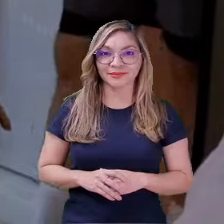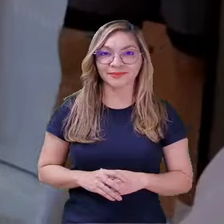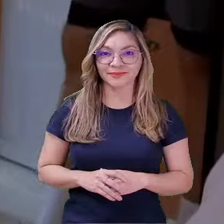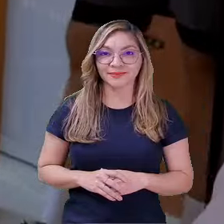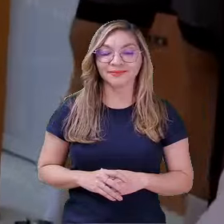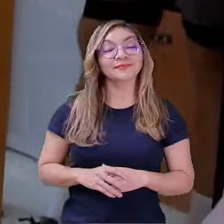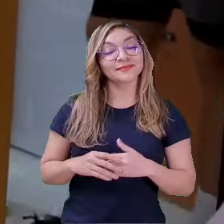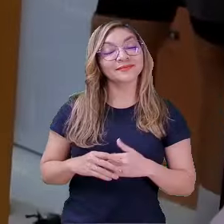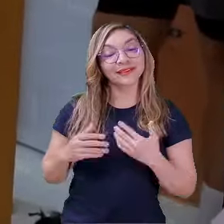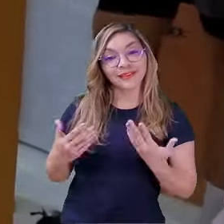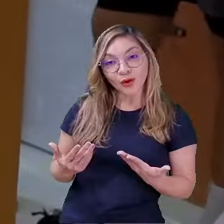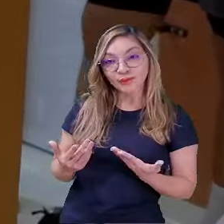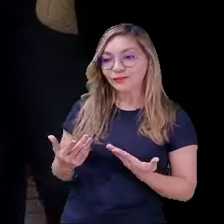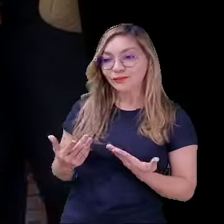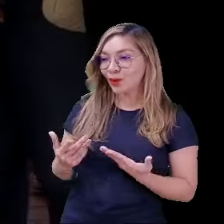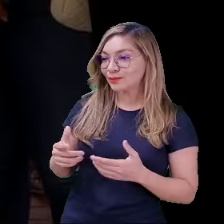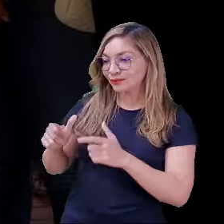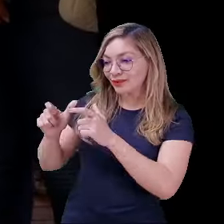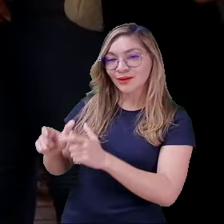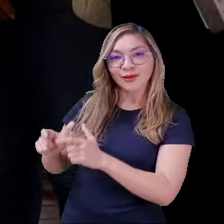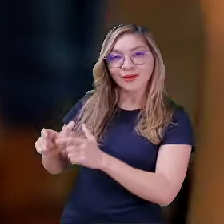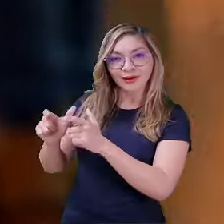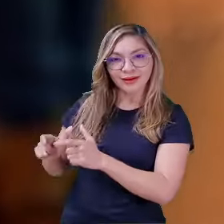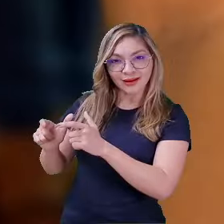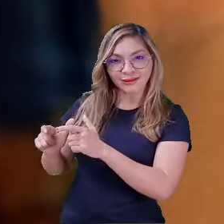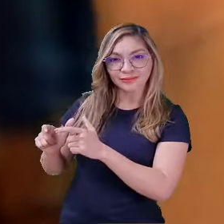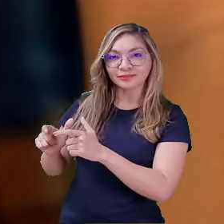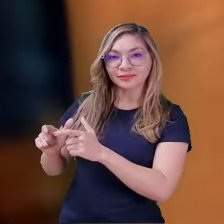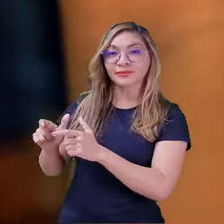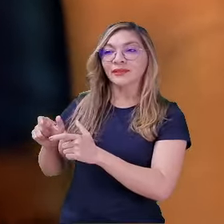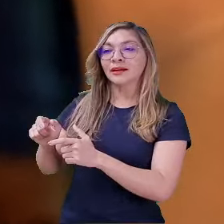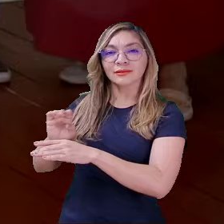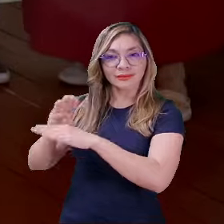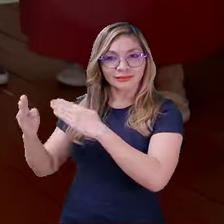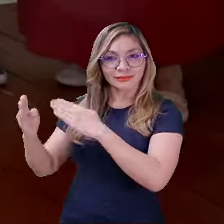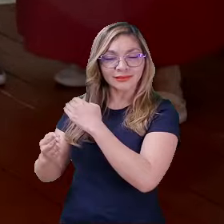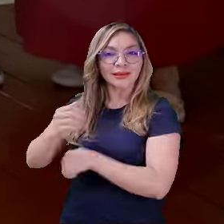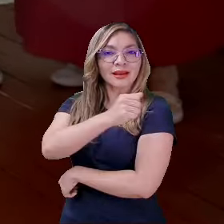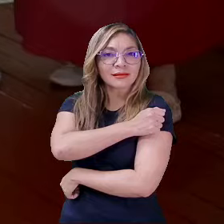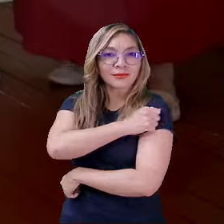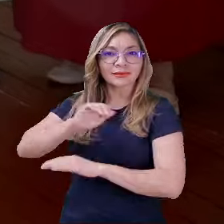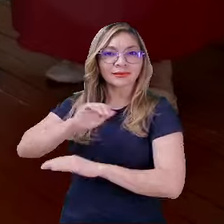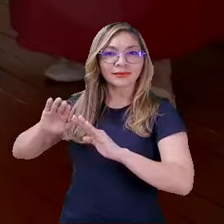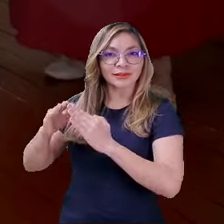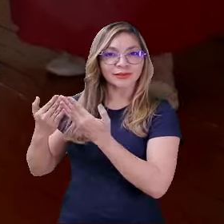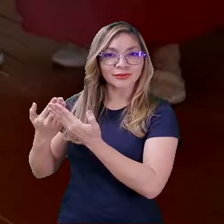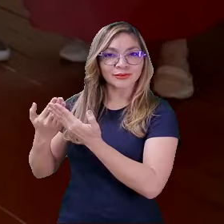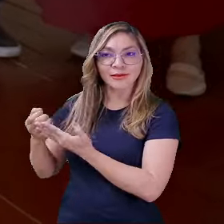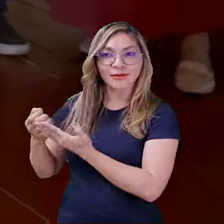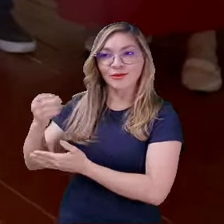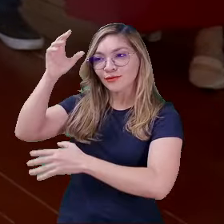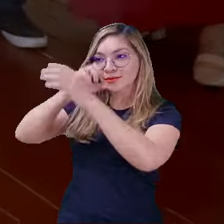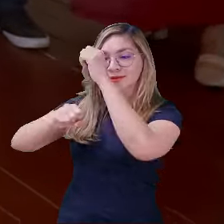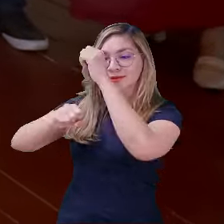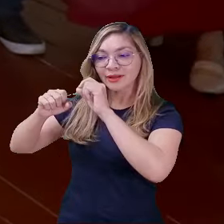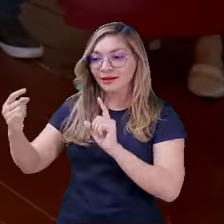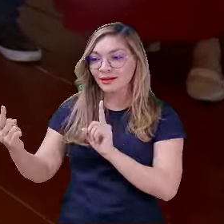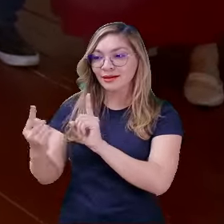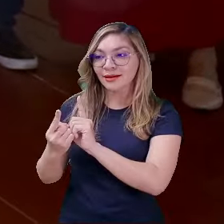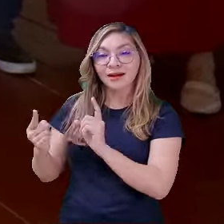Enquanto isso, no posto avançado, alunos do programa Escolas Novo Saber foram atendidos pelos magistrados e servidores.